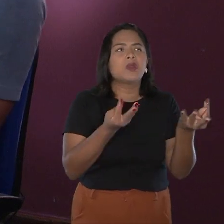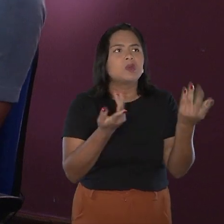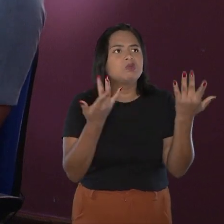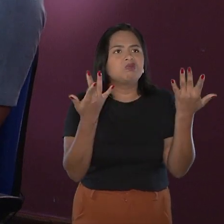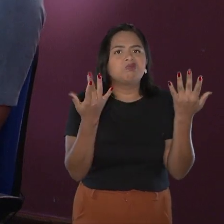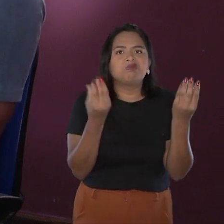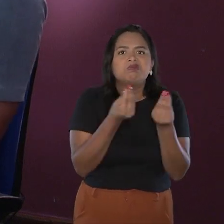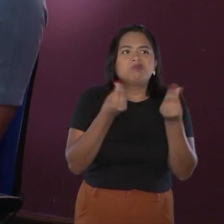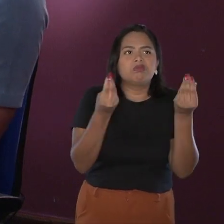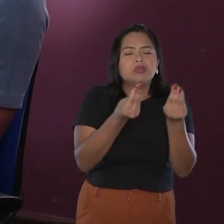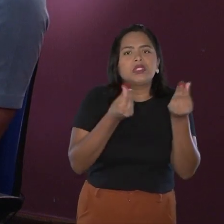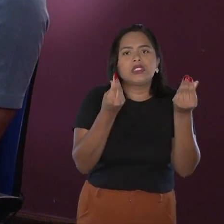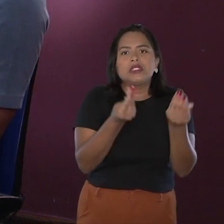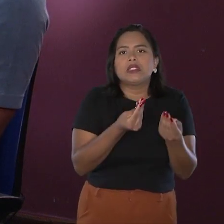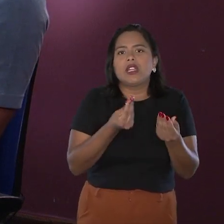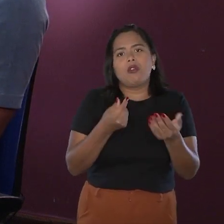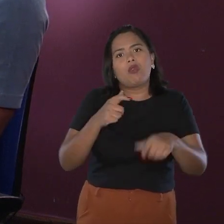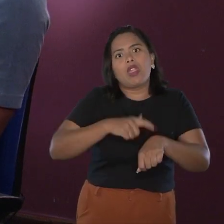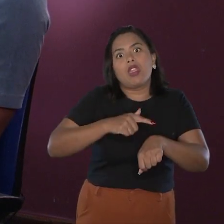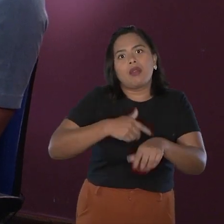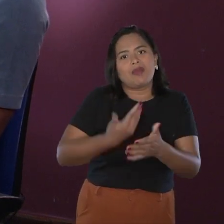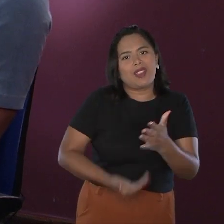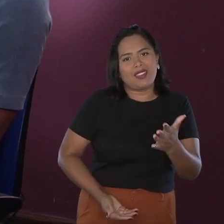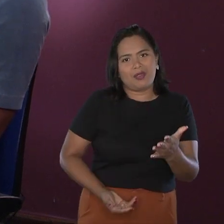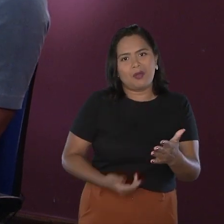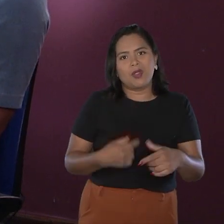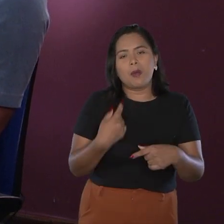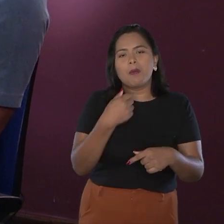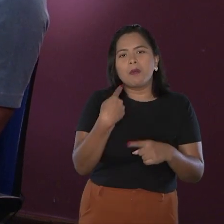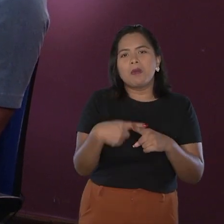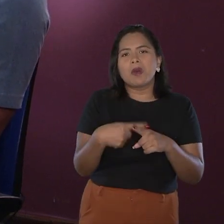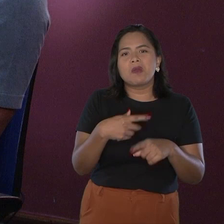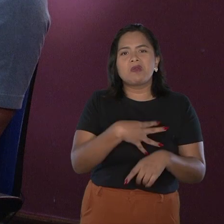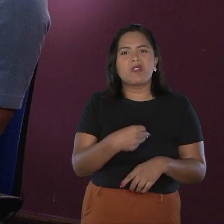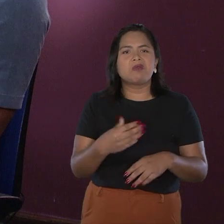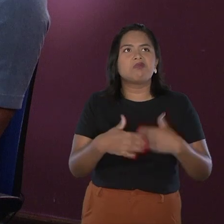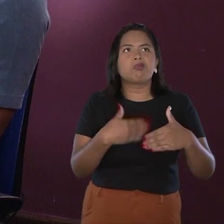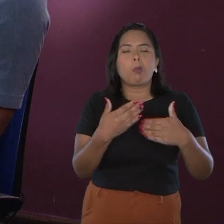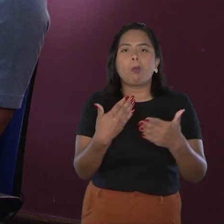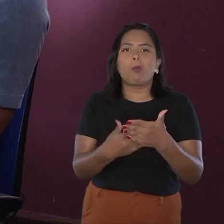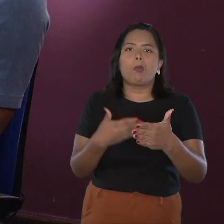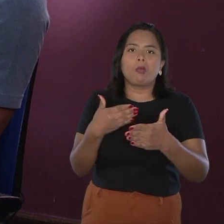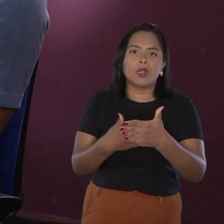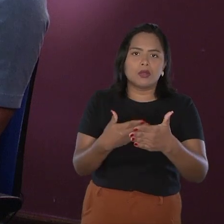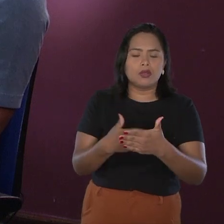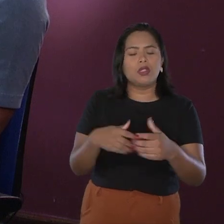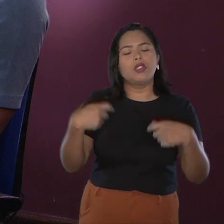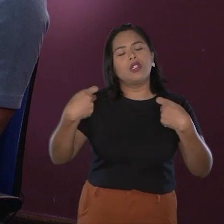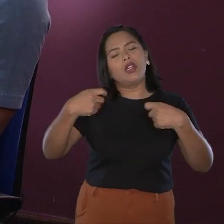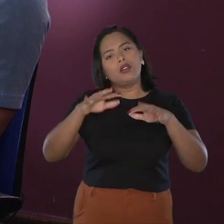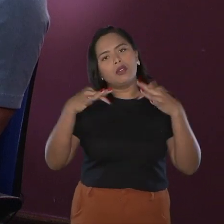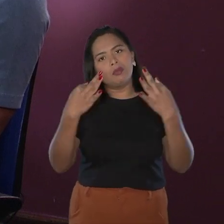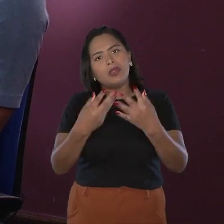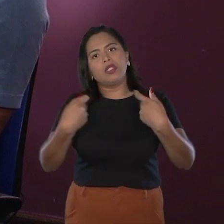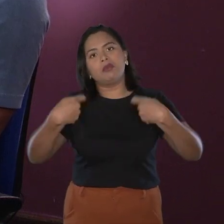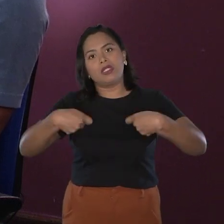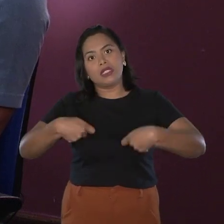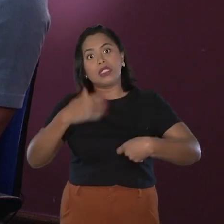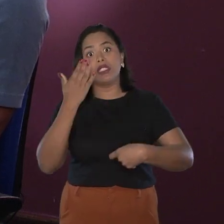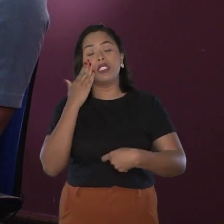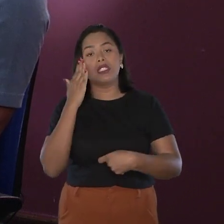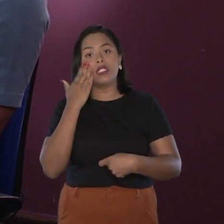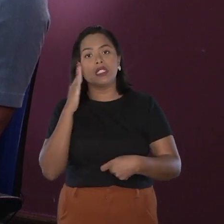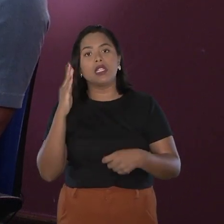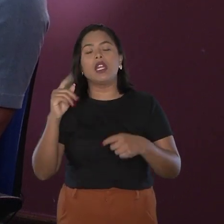até em vez de progredir regredir né então assim quando as famílias entenderem isso as escolas